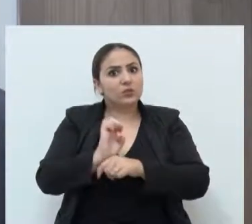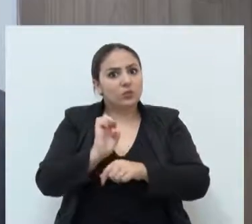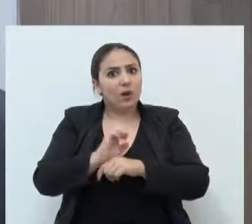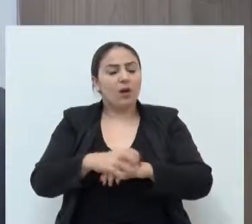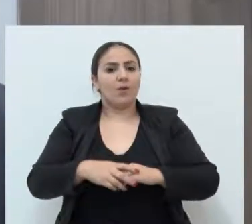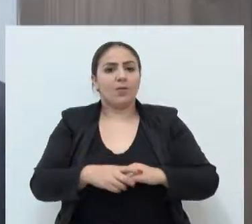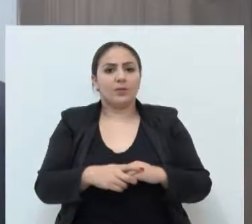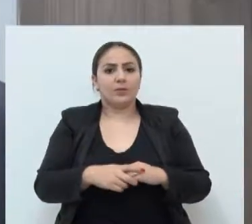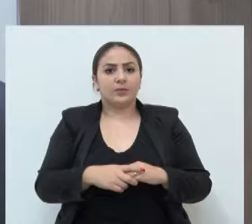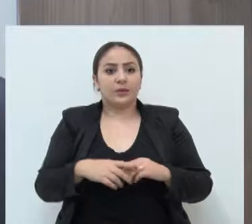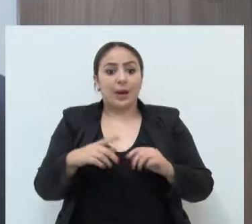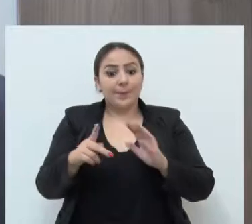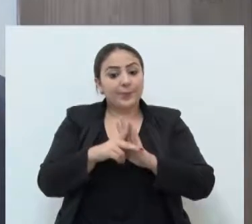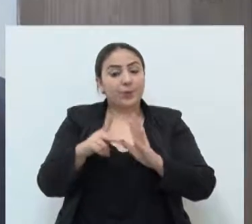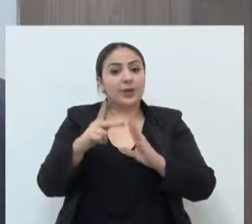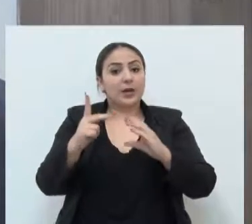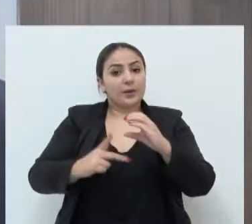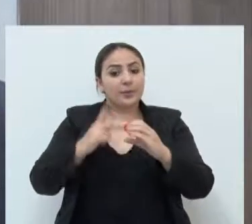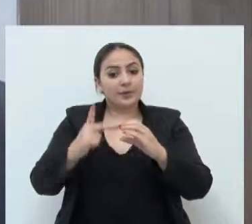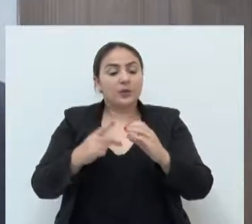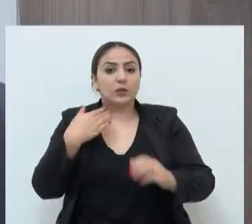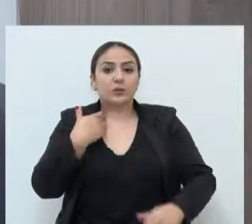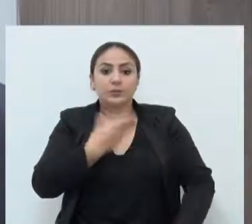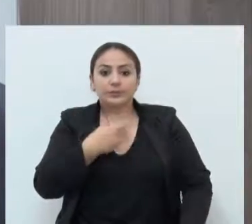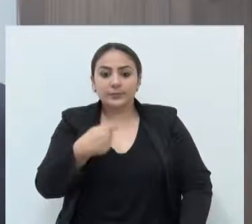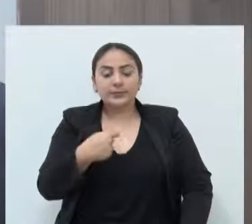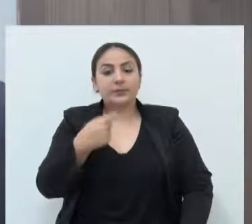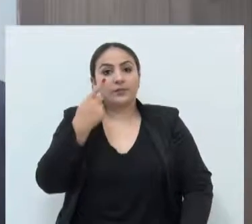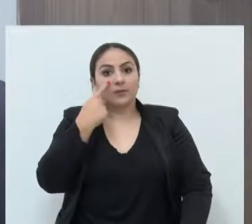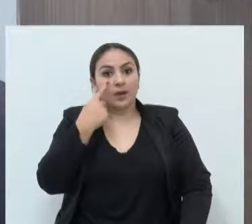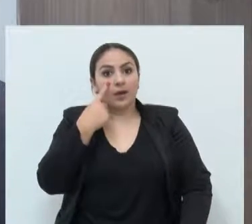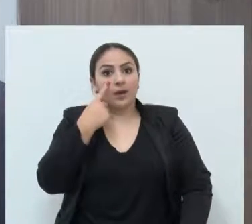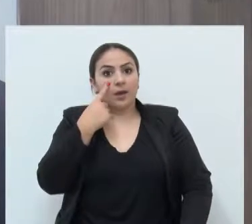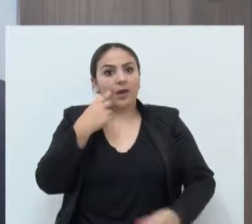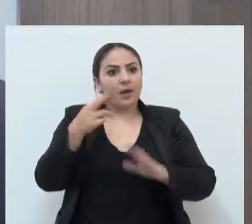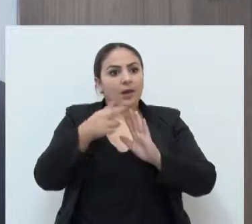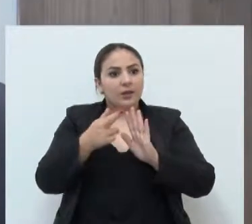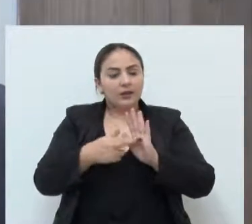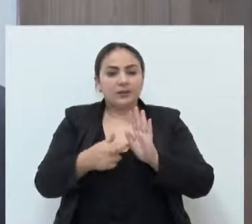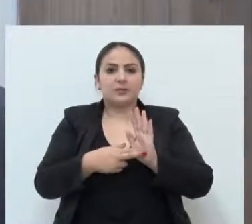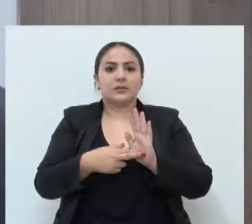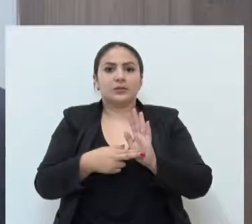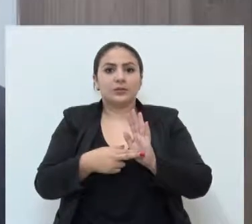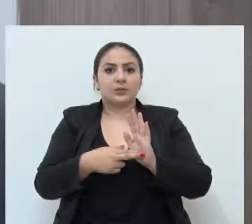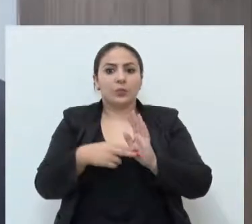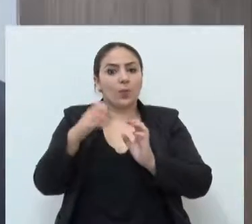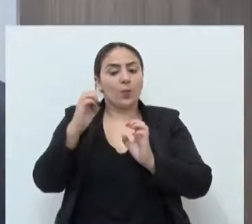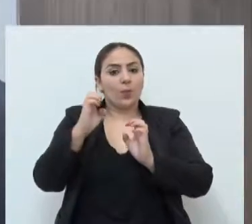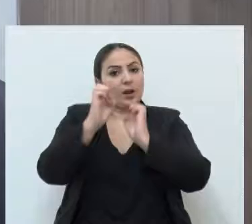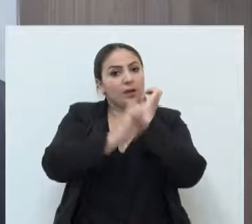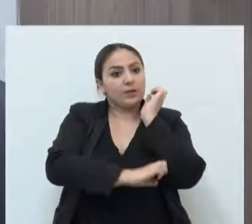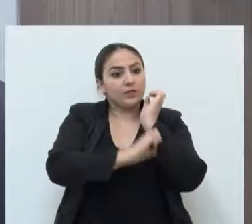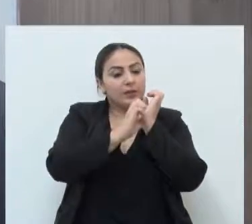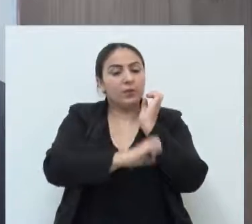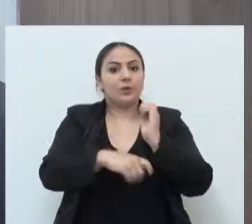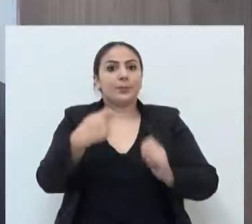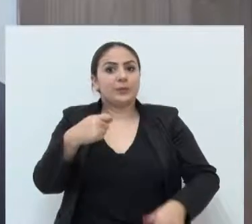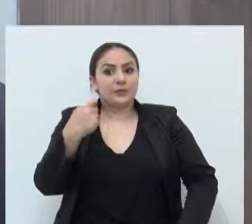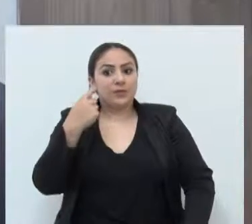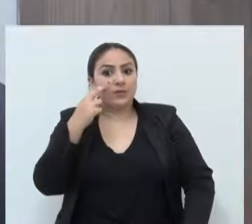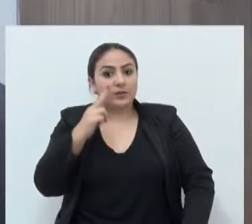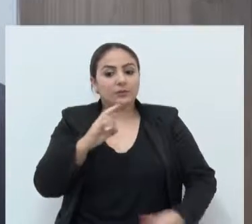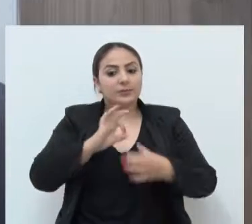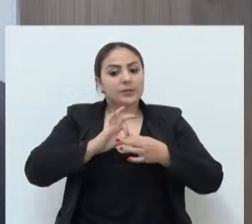e municipal. A própria Câmara de Vereadores tem que se normatizar no que se refere a um elevador, né? Tem que